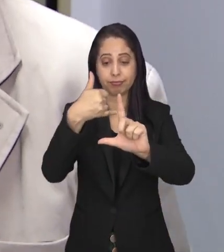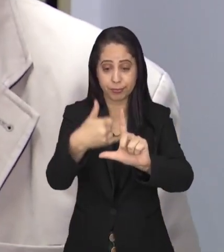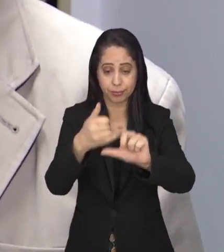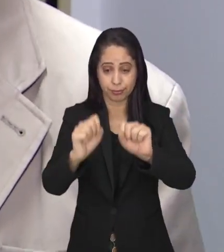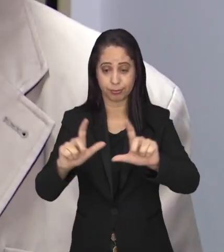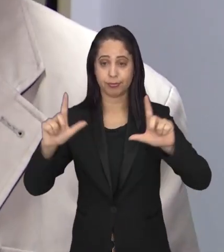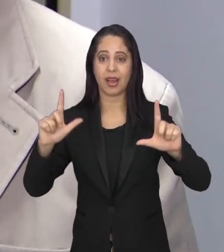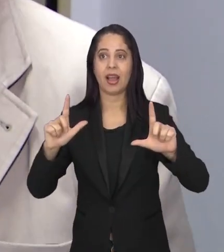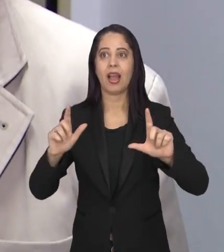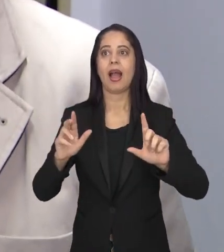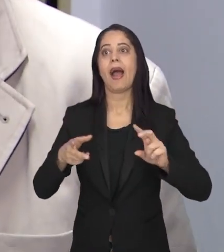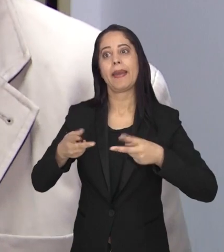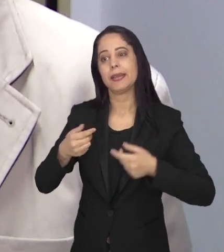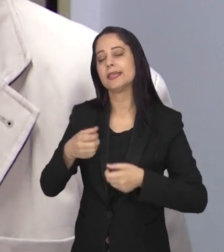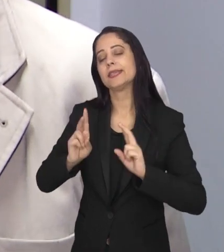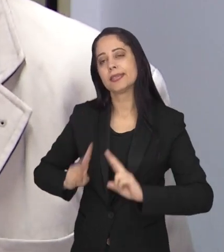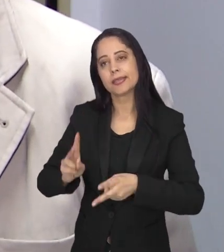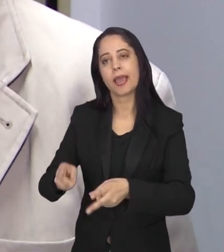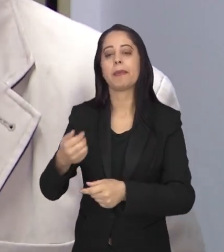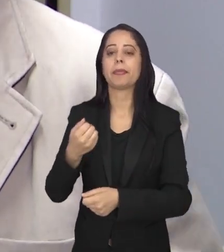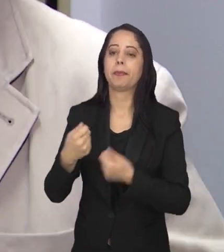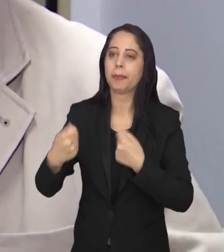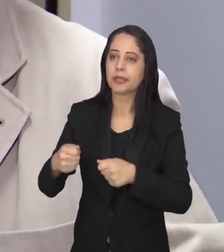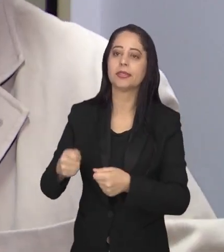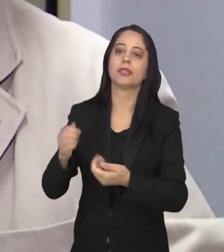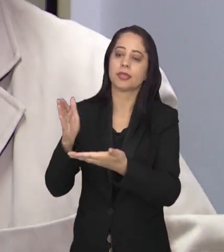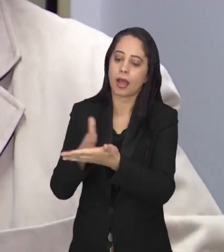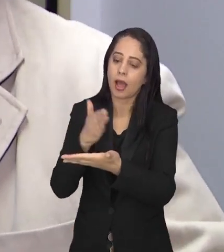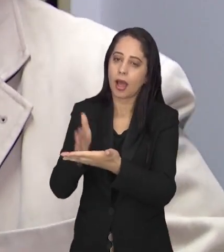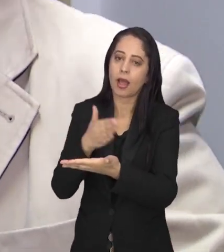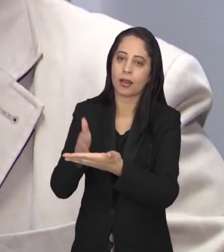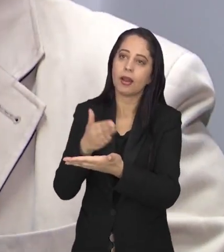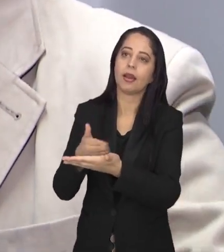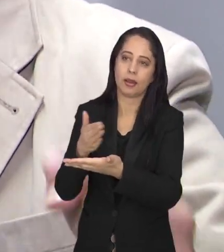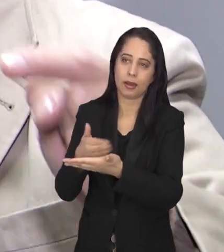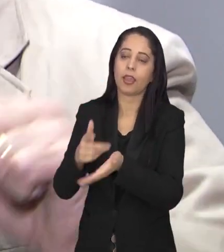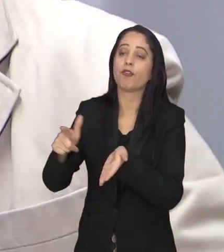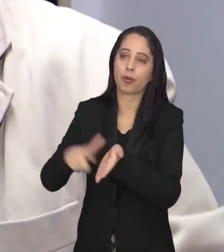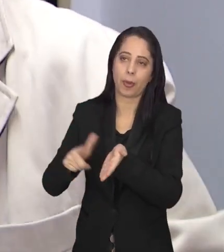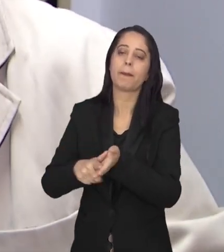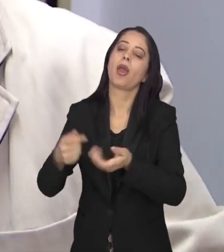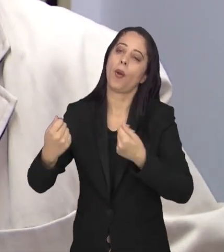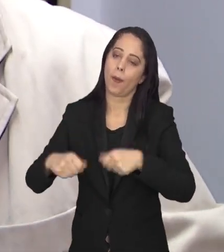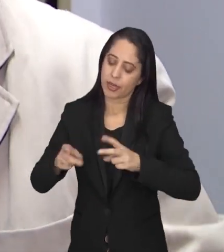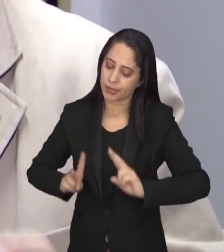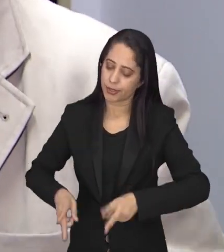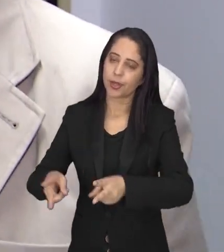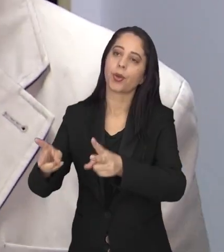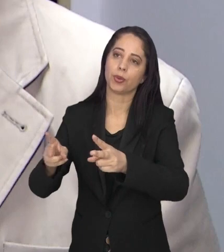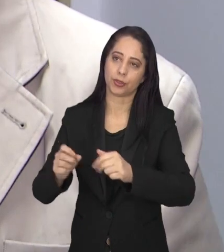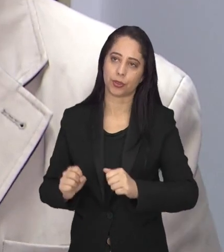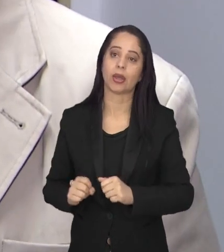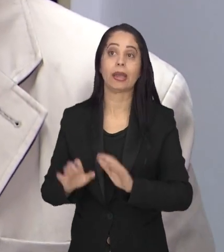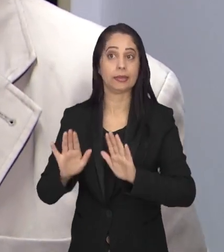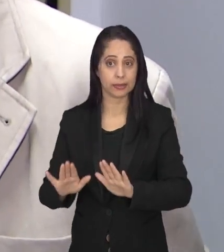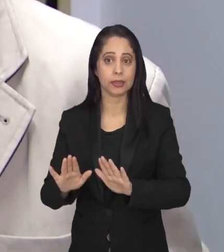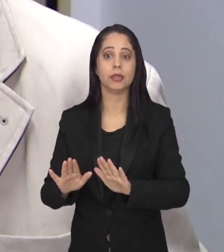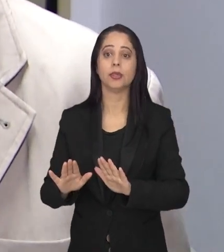chegam duas demandas no mesmo tempo, tanto nos solicitando a internet, porque a pessoa chega lá e às vezes tem um momento que não está